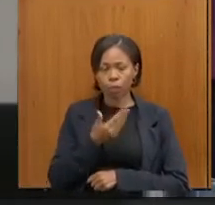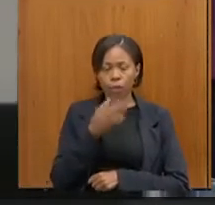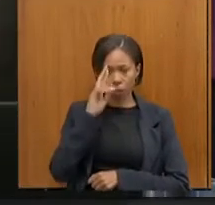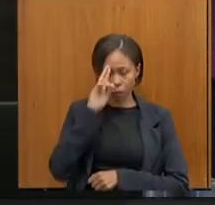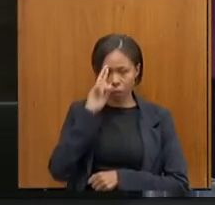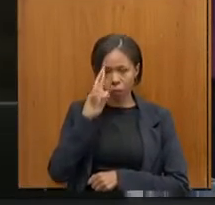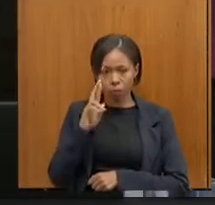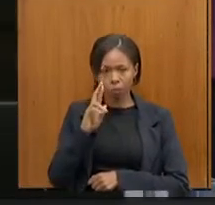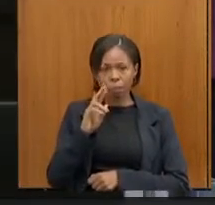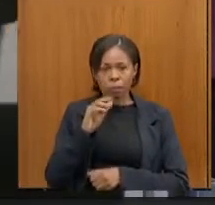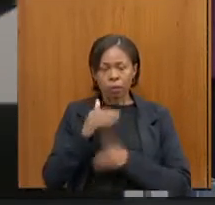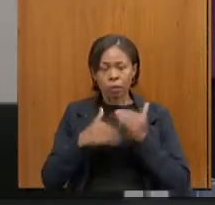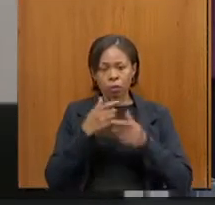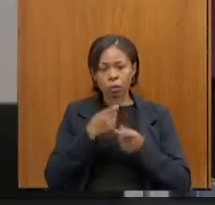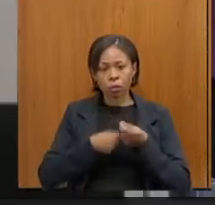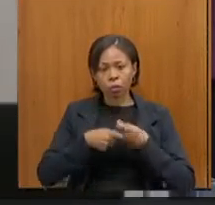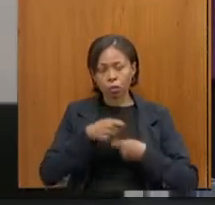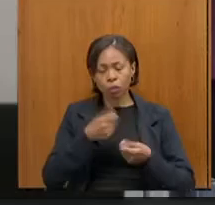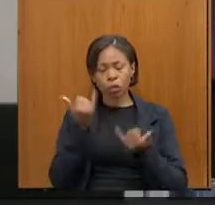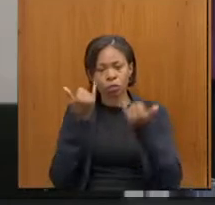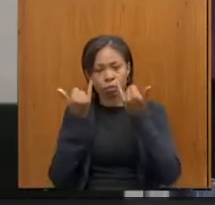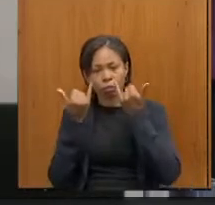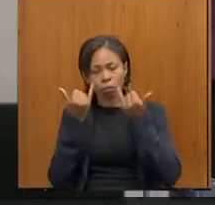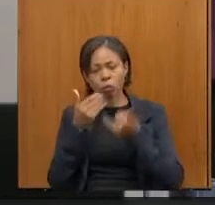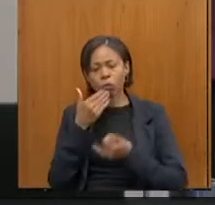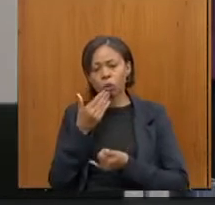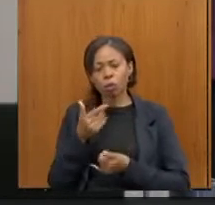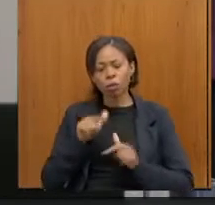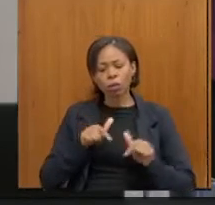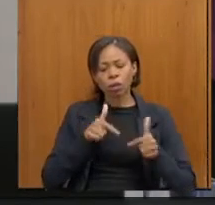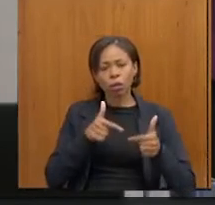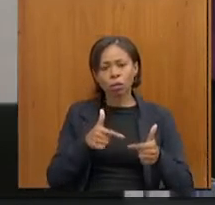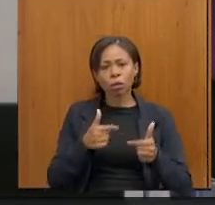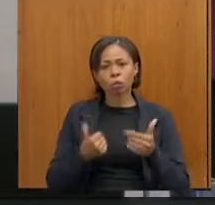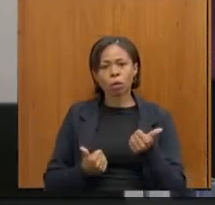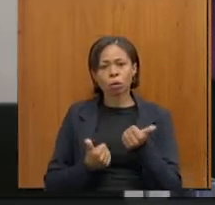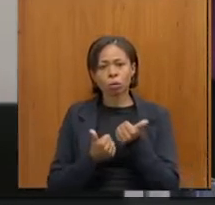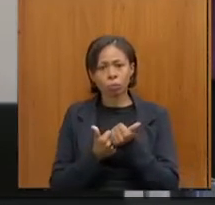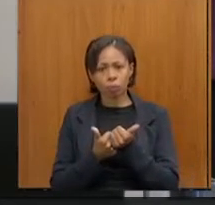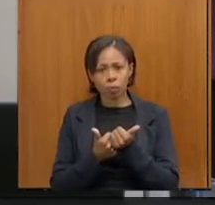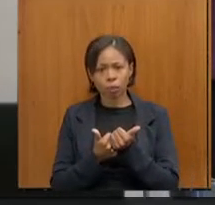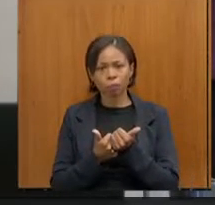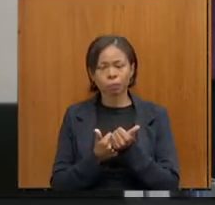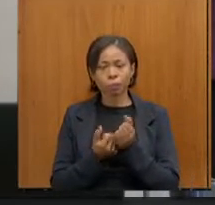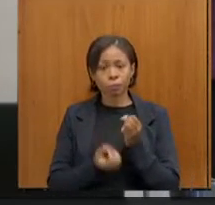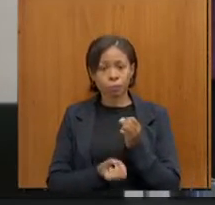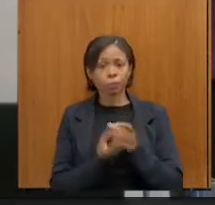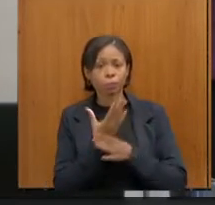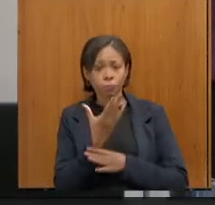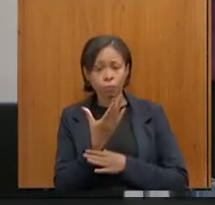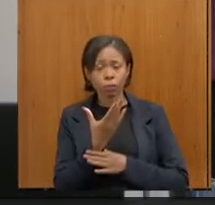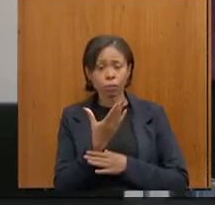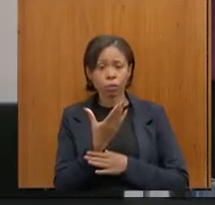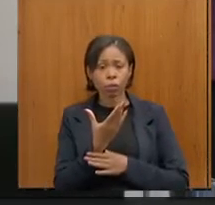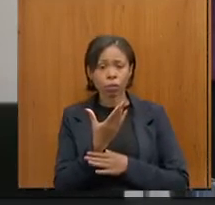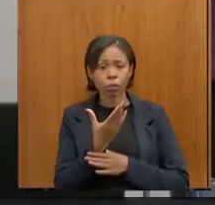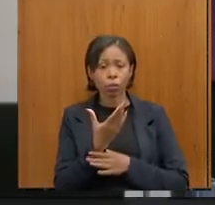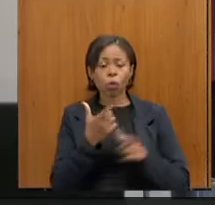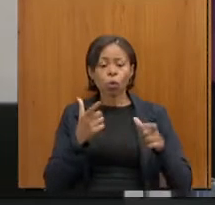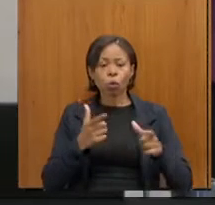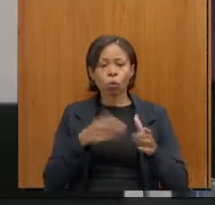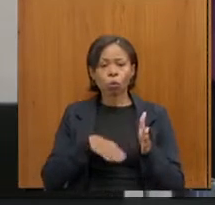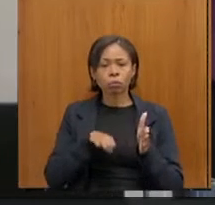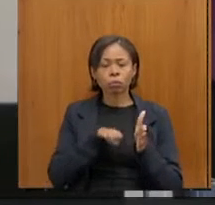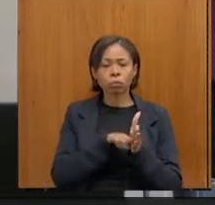desenvolvimento econômico pedido de informações sobre quais ações realizadas Para apoiar a implantação e instalação do Terminal de